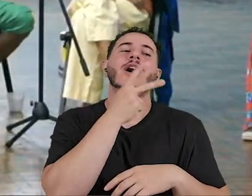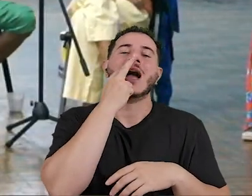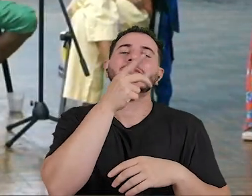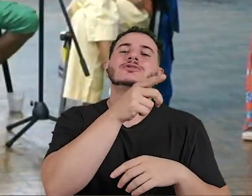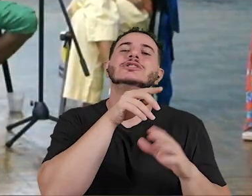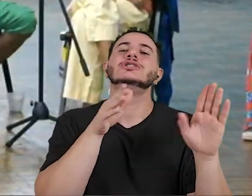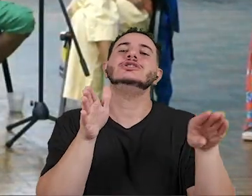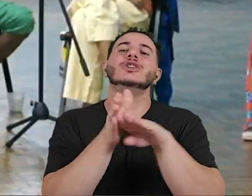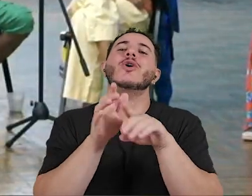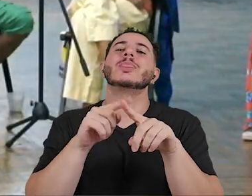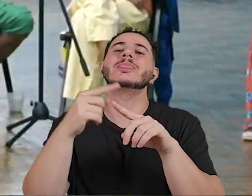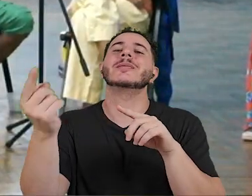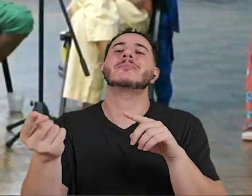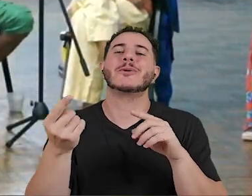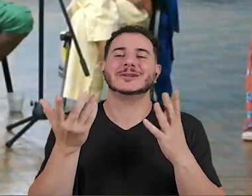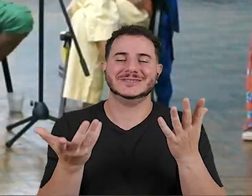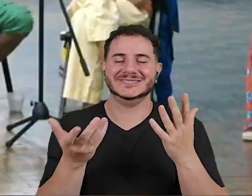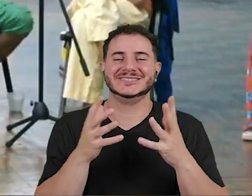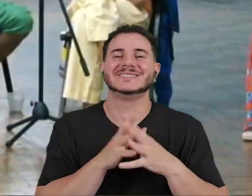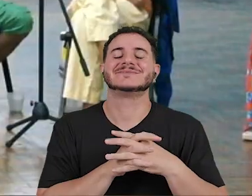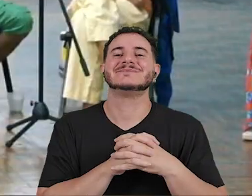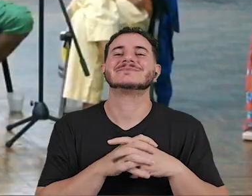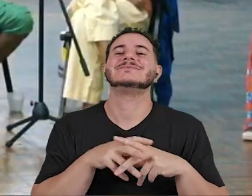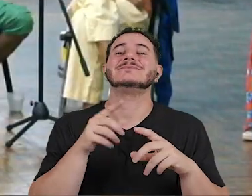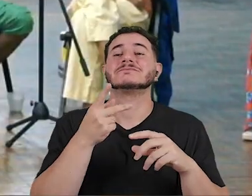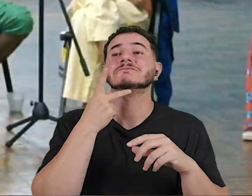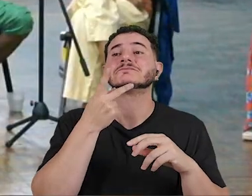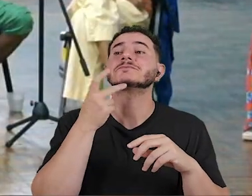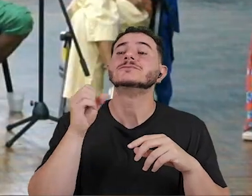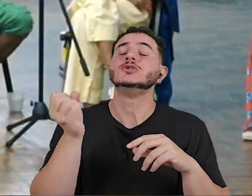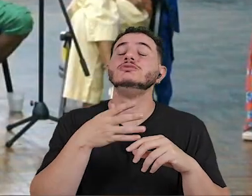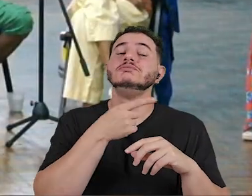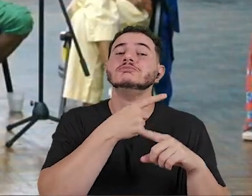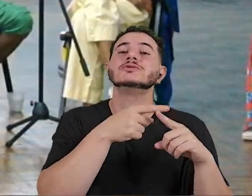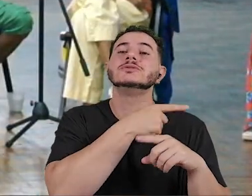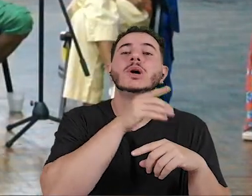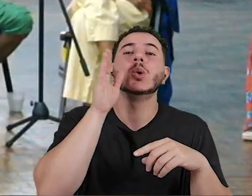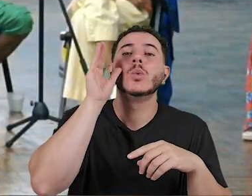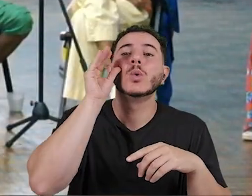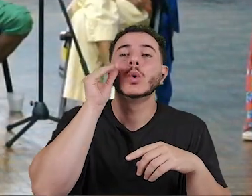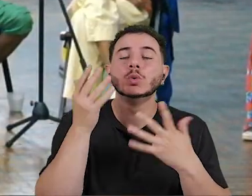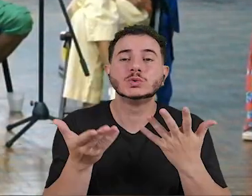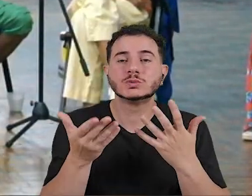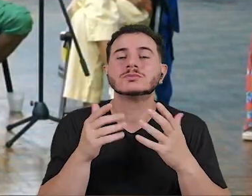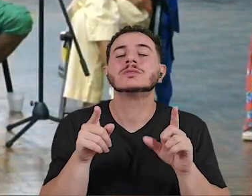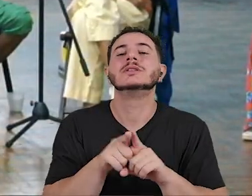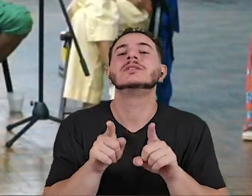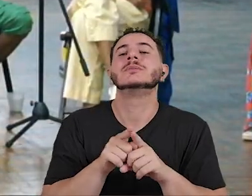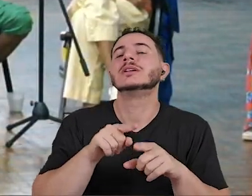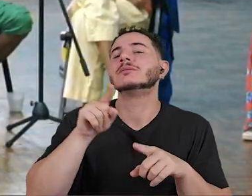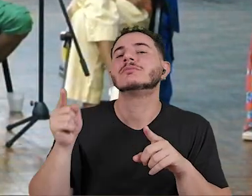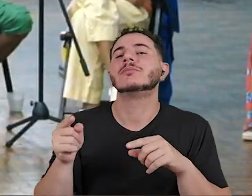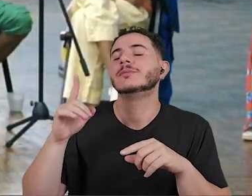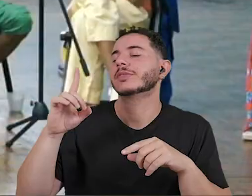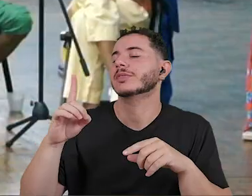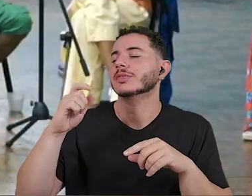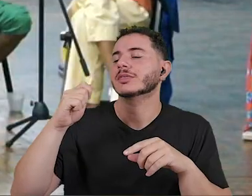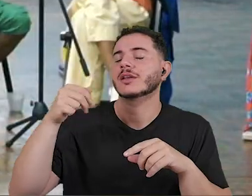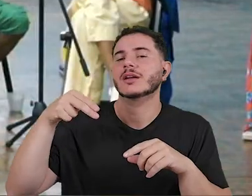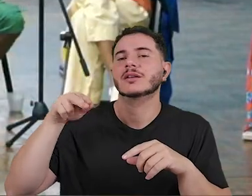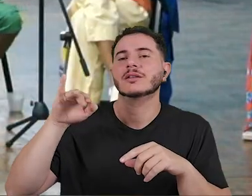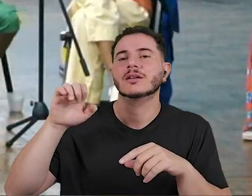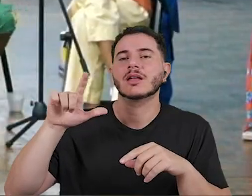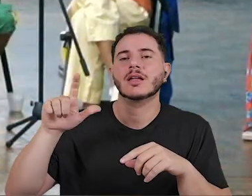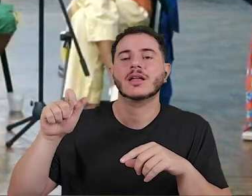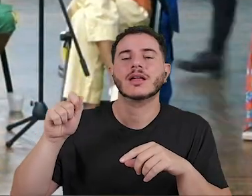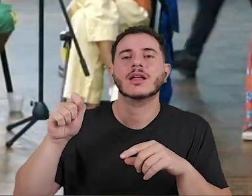né? Porque ele está curioso. E a Daniela também pediu a sua benção, Valt. E é isso.